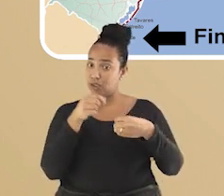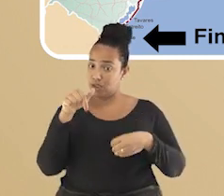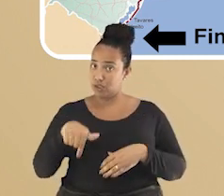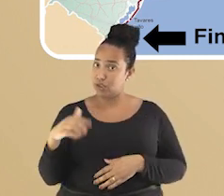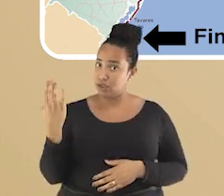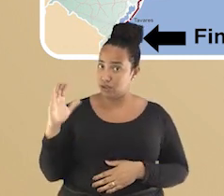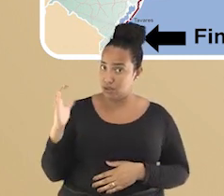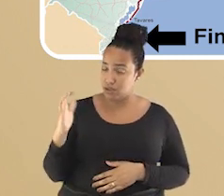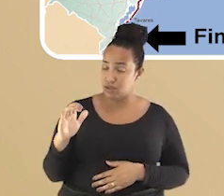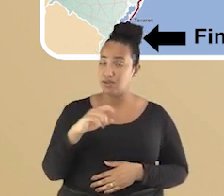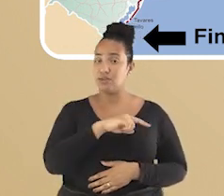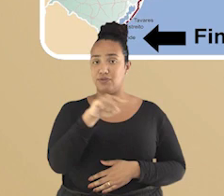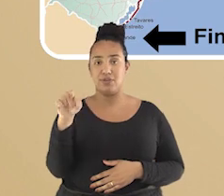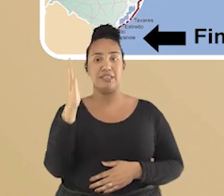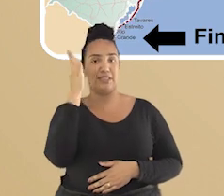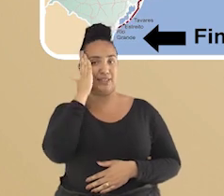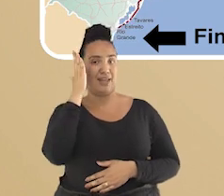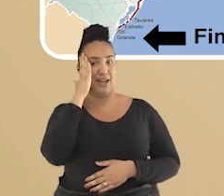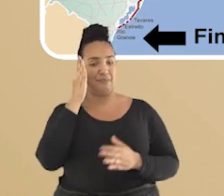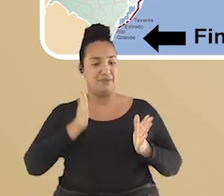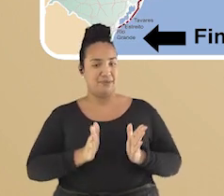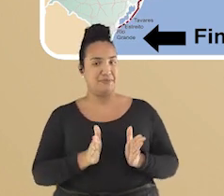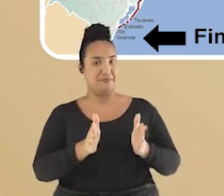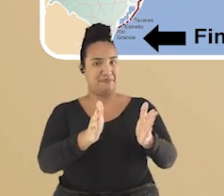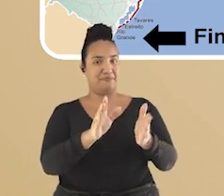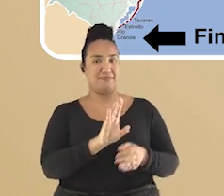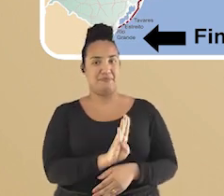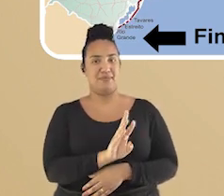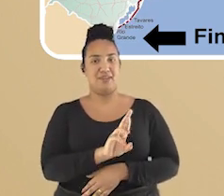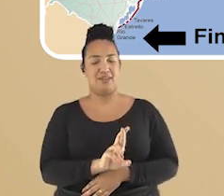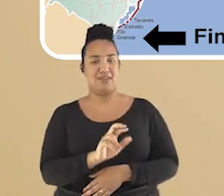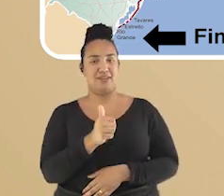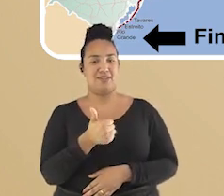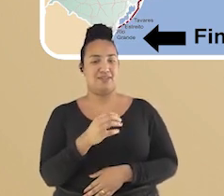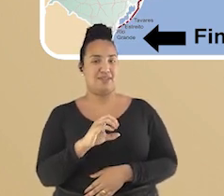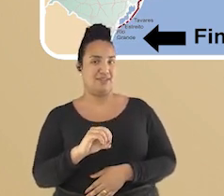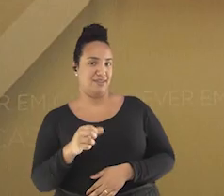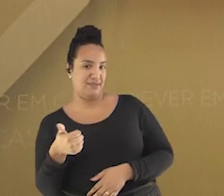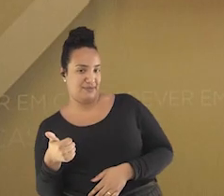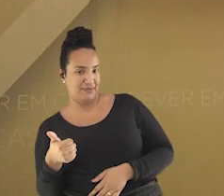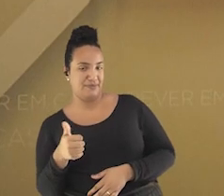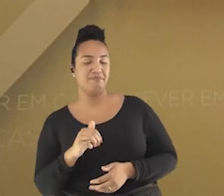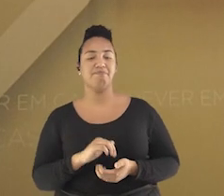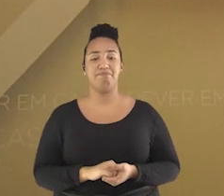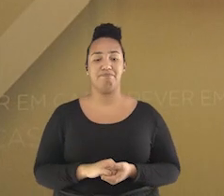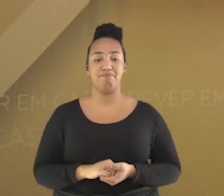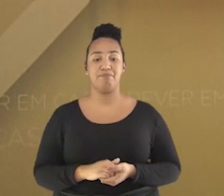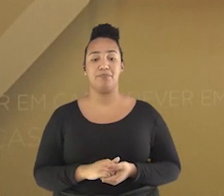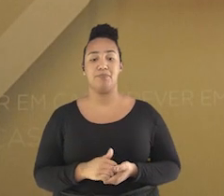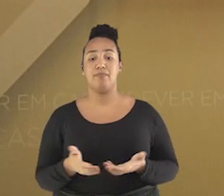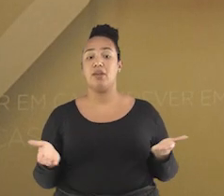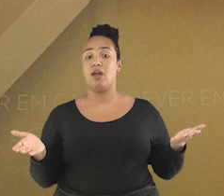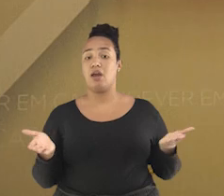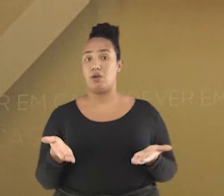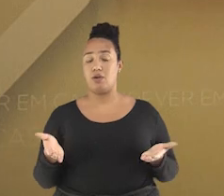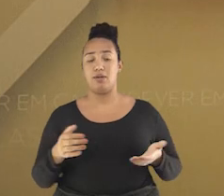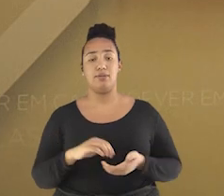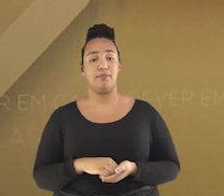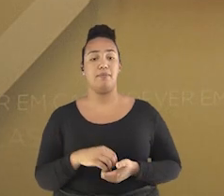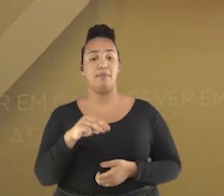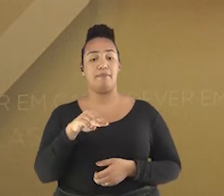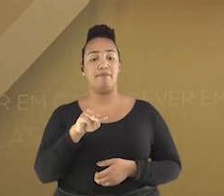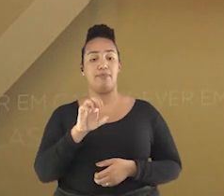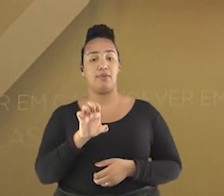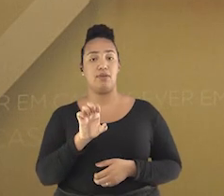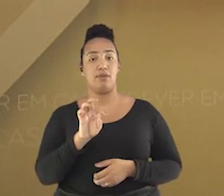com certeza saiba que você está passando por um trecho da BR-101. Já o metroviário